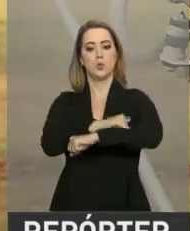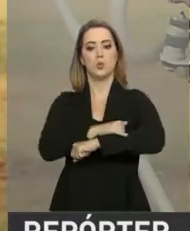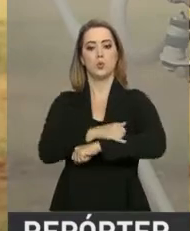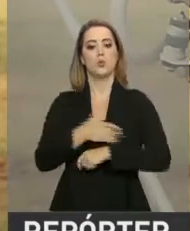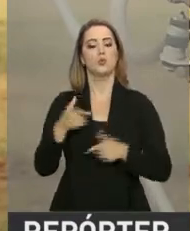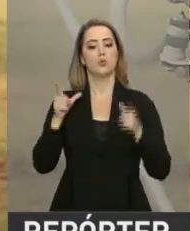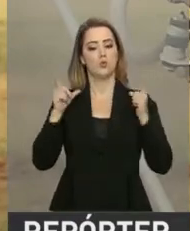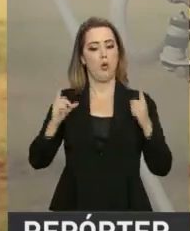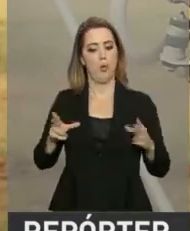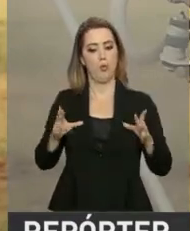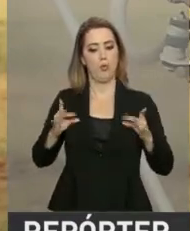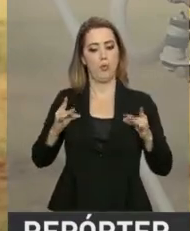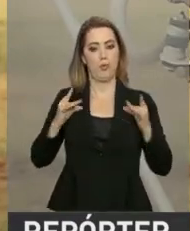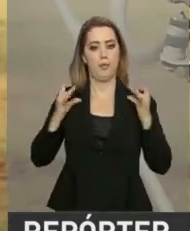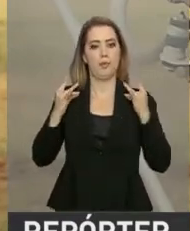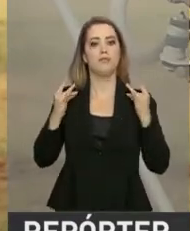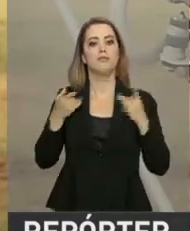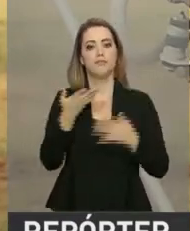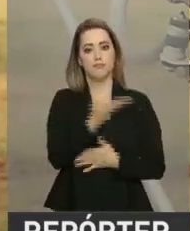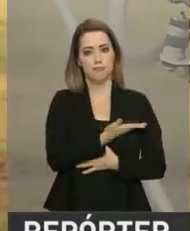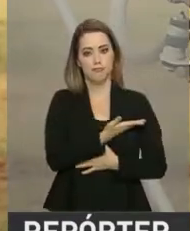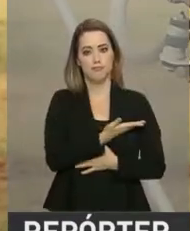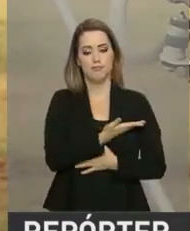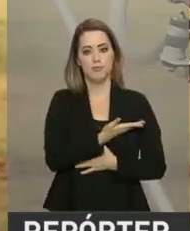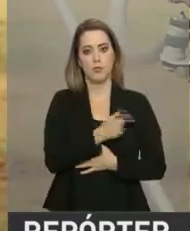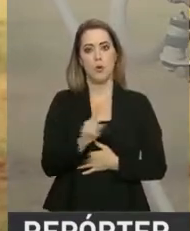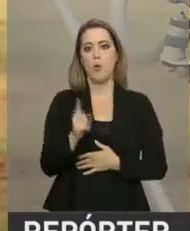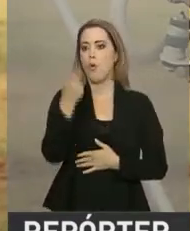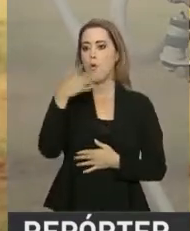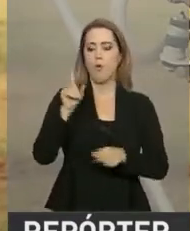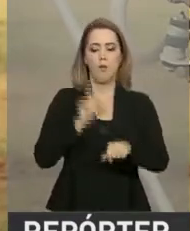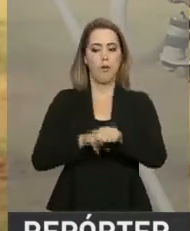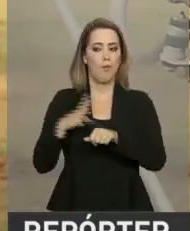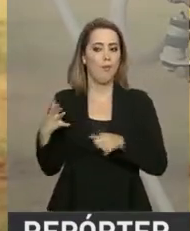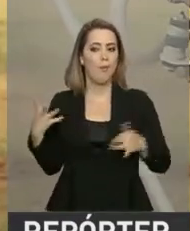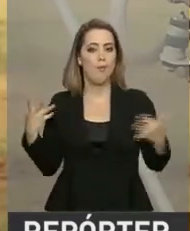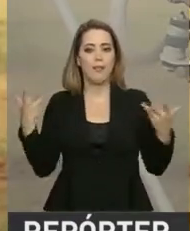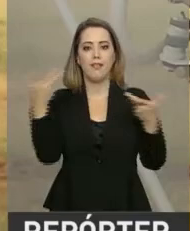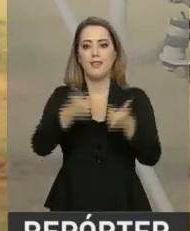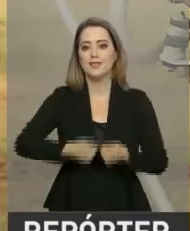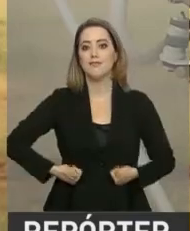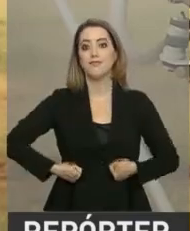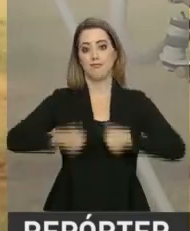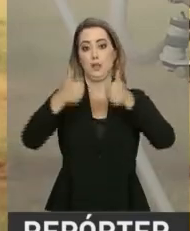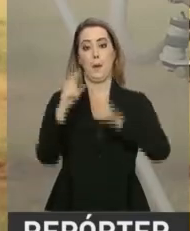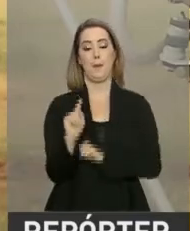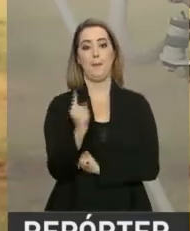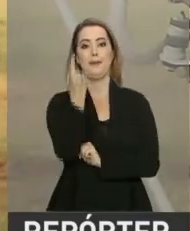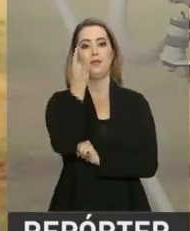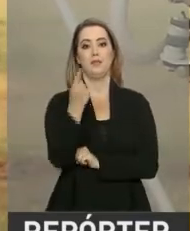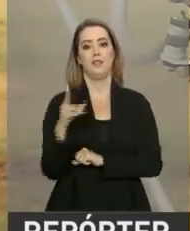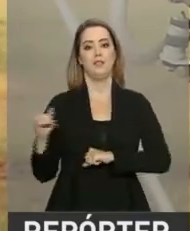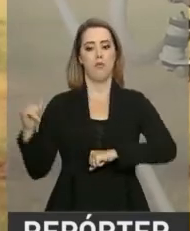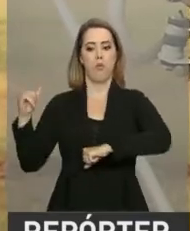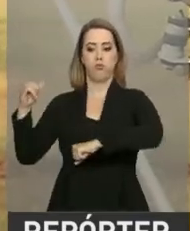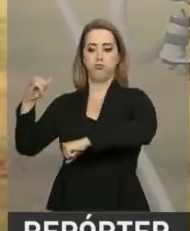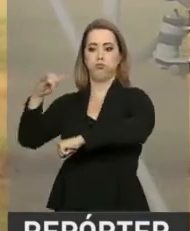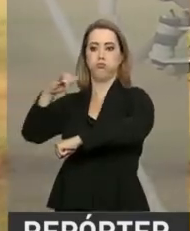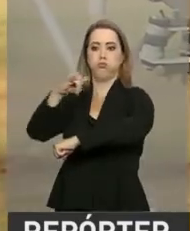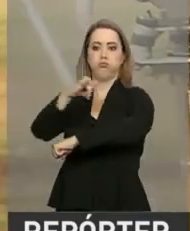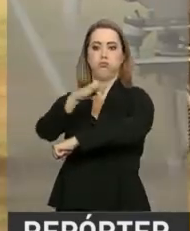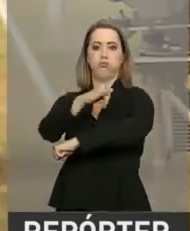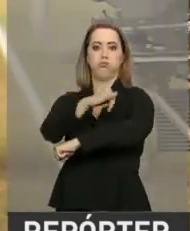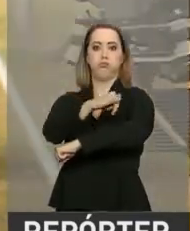que é internacionalmente reconhecido que foi o momento em que santos bom realizar o primeiro vôo do mais pesado que o ar